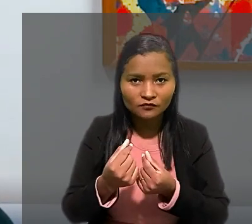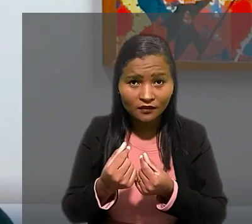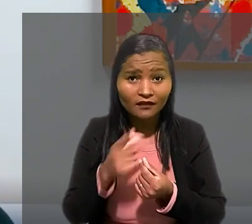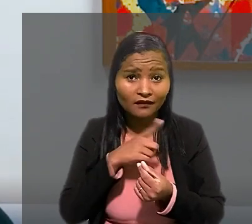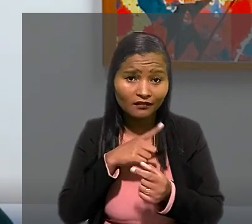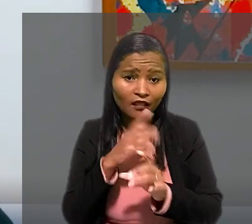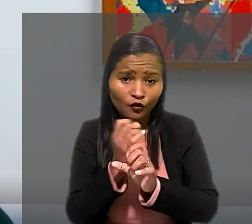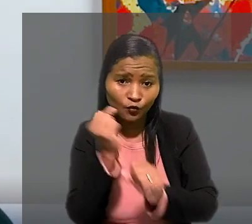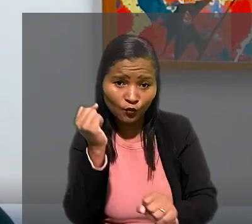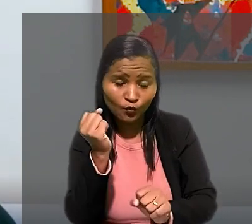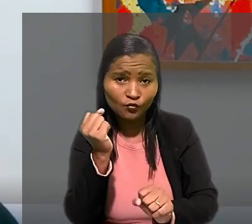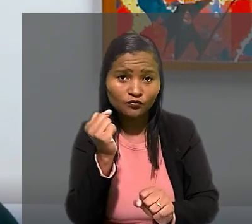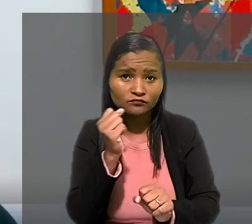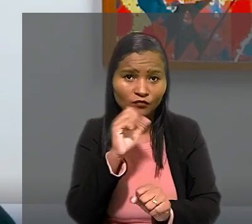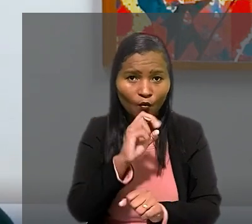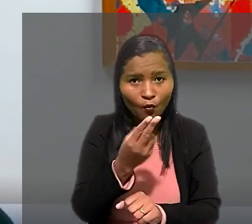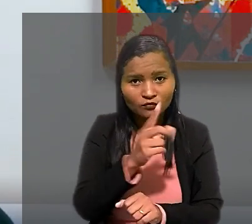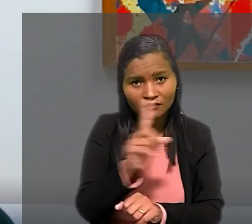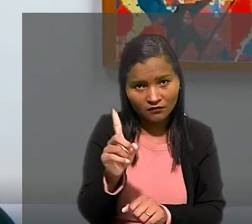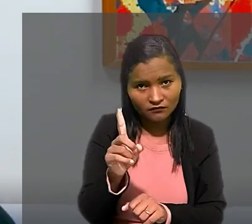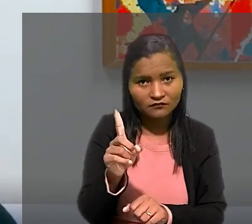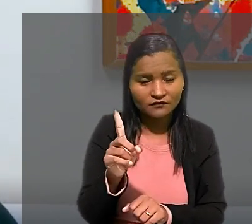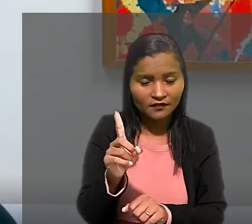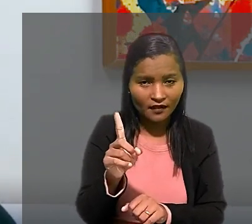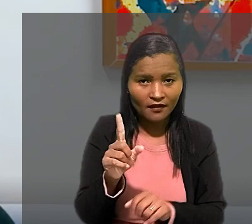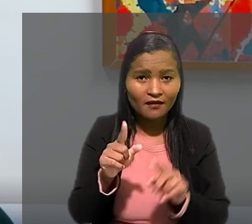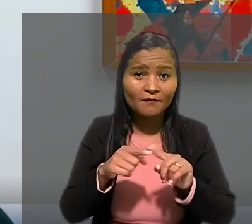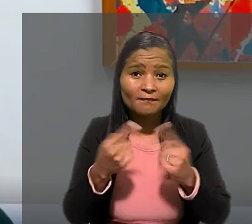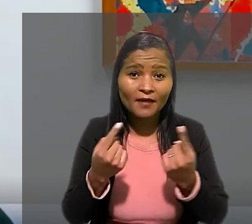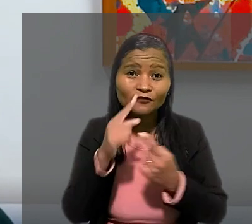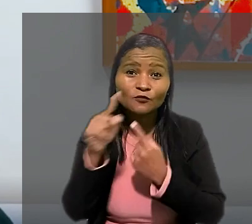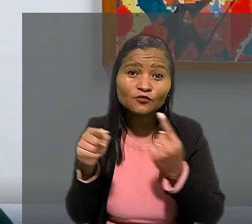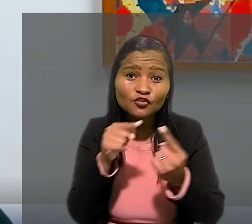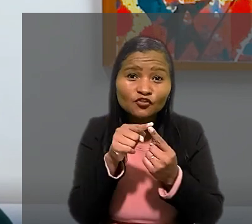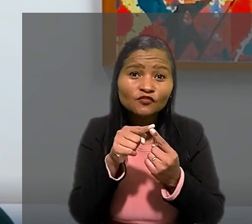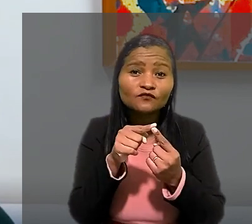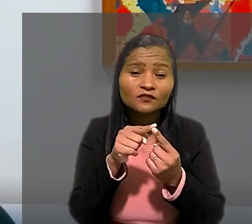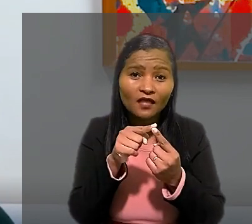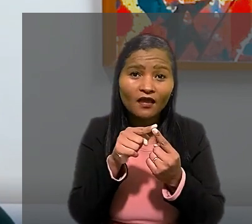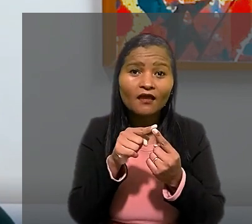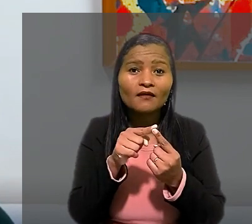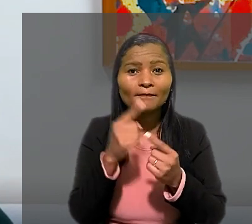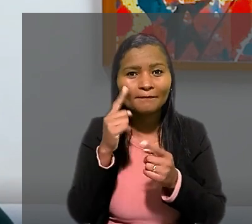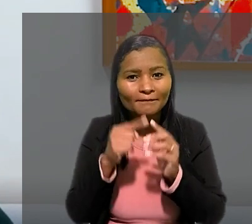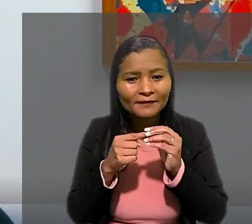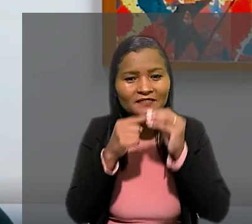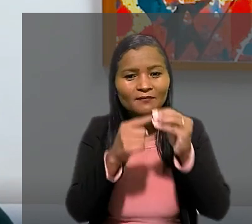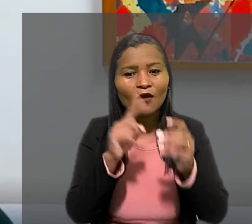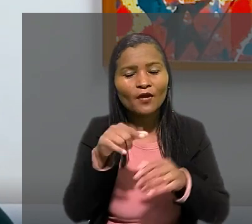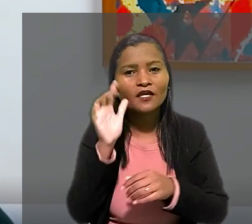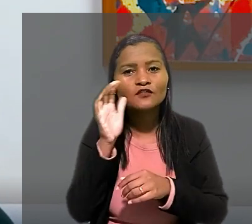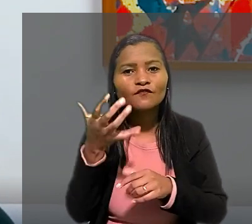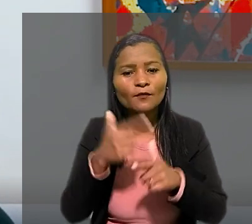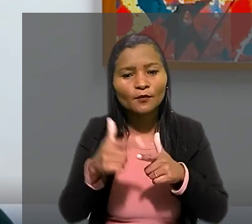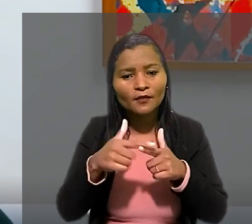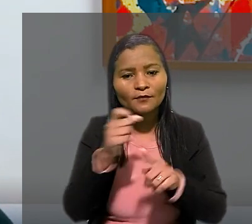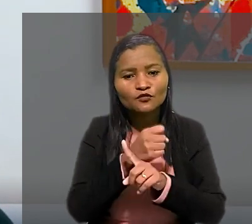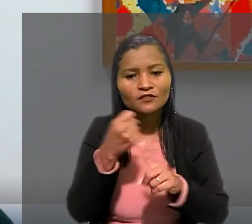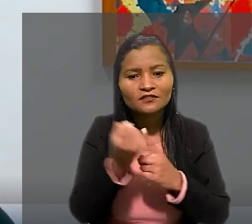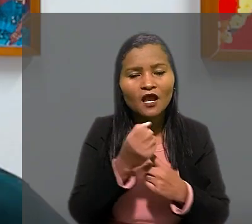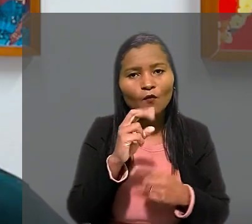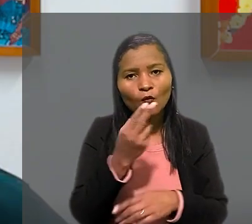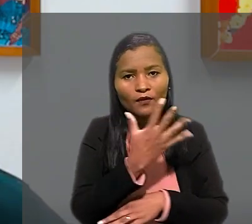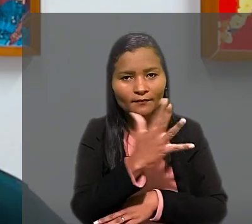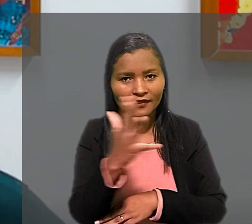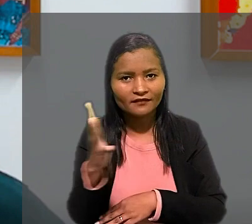fins lucrativos ou sem fins lucrativos, mas que o objetivo final dele é resolver um problema social ou um problema